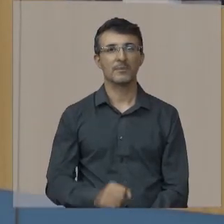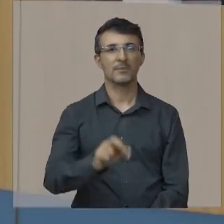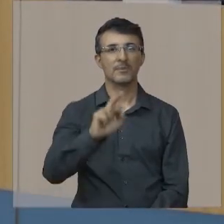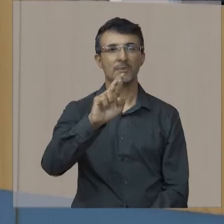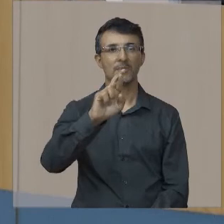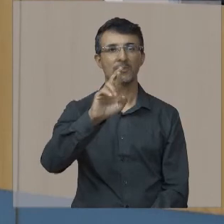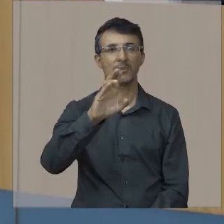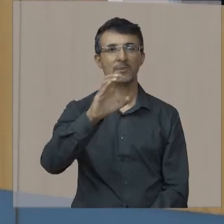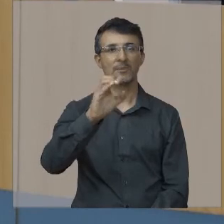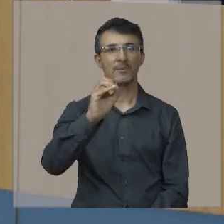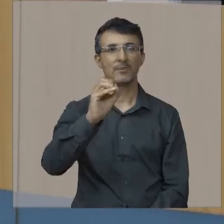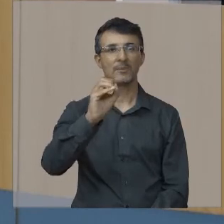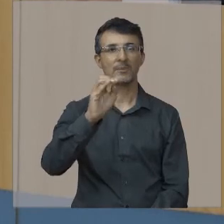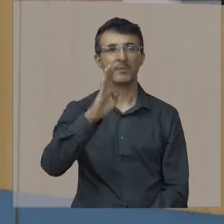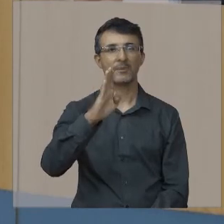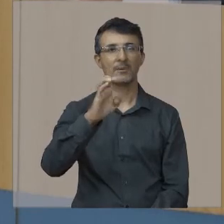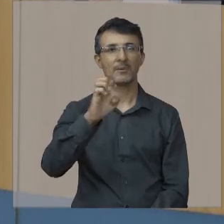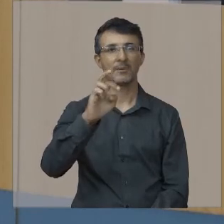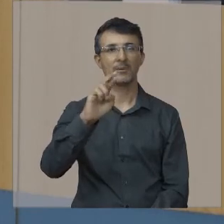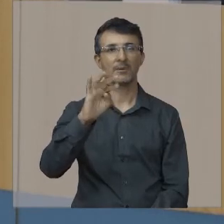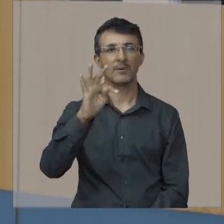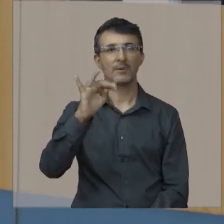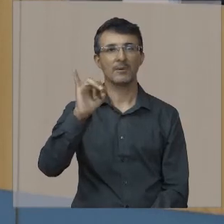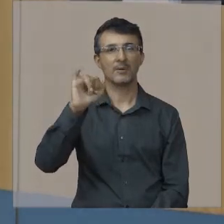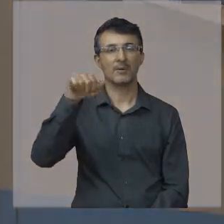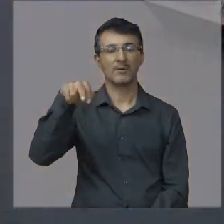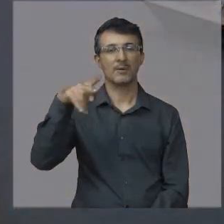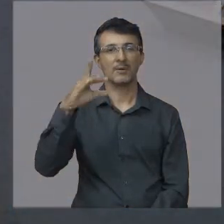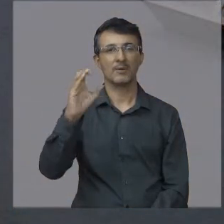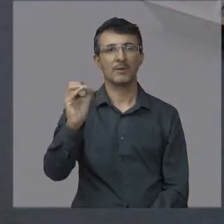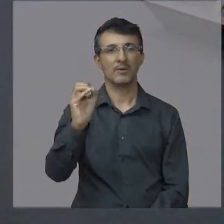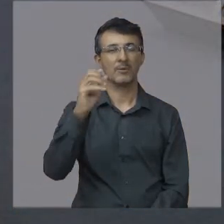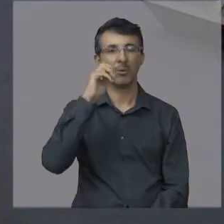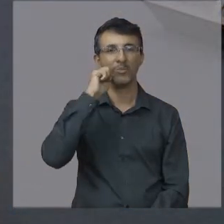Robertinho da Padaria e o próximo é o vereador já Roberto Chagas.